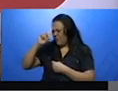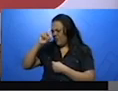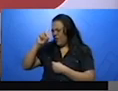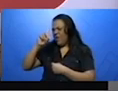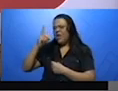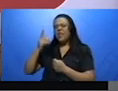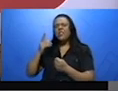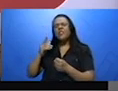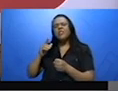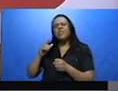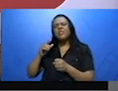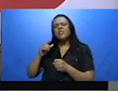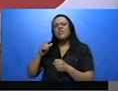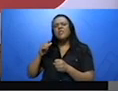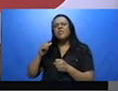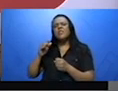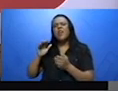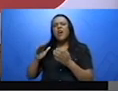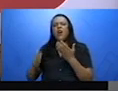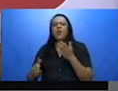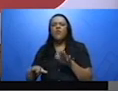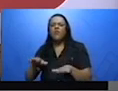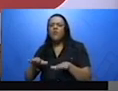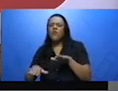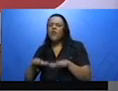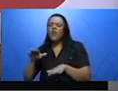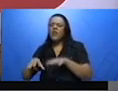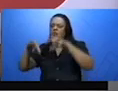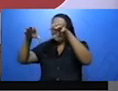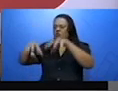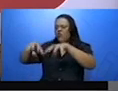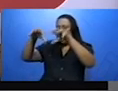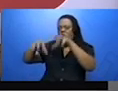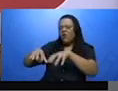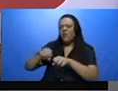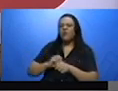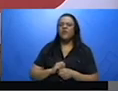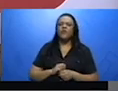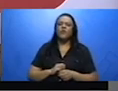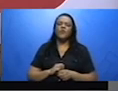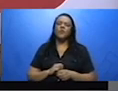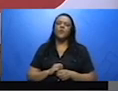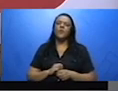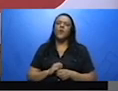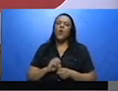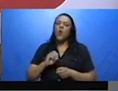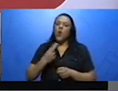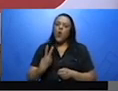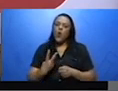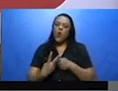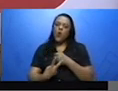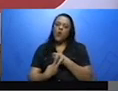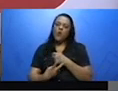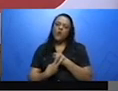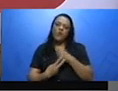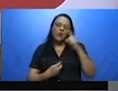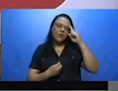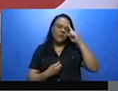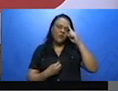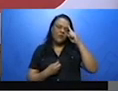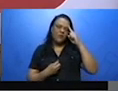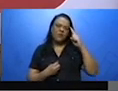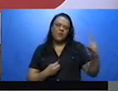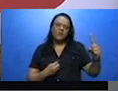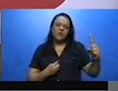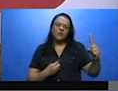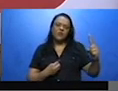me dá uma certeza na minha oração. Esse verbo ele é duvidoso. Ou então o imperativo, que é aquele que indica uma ordem, um